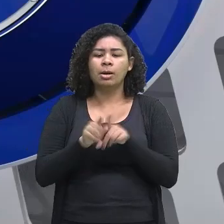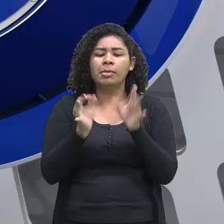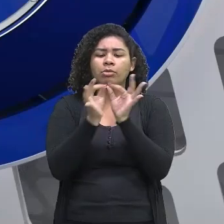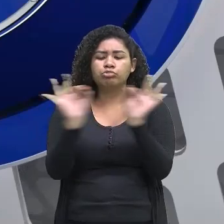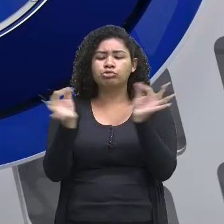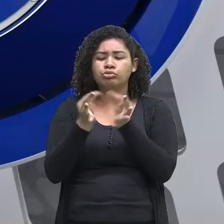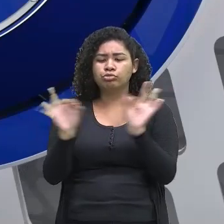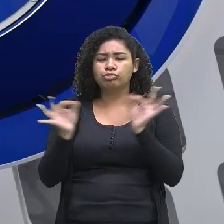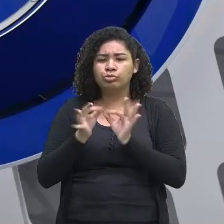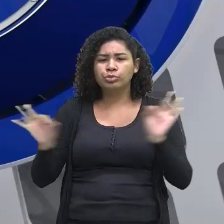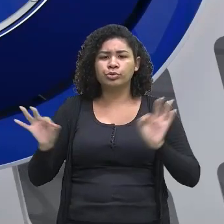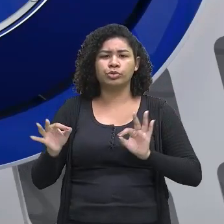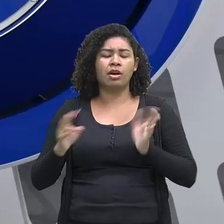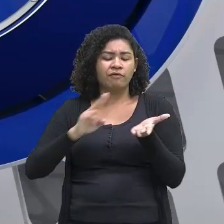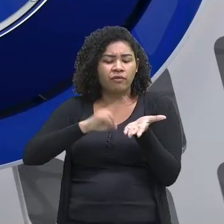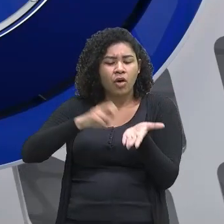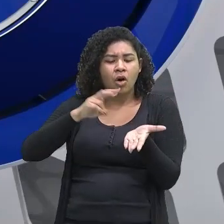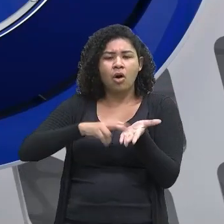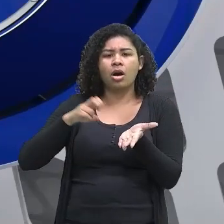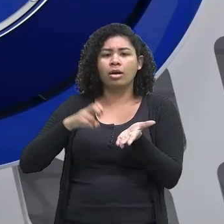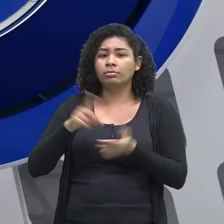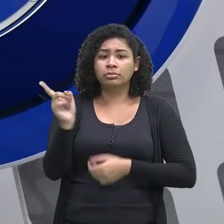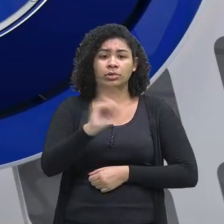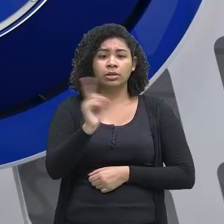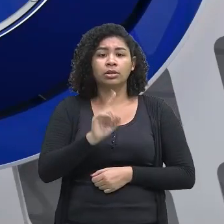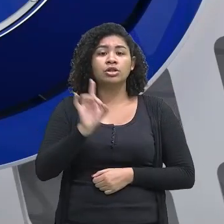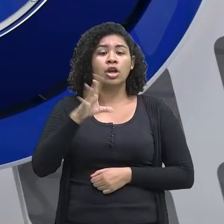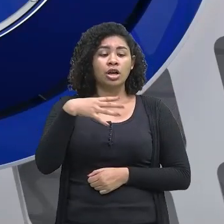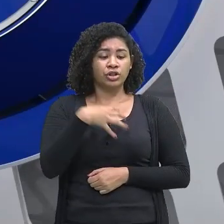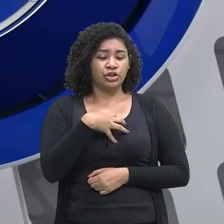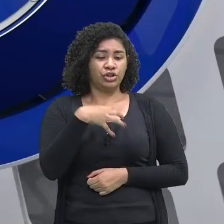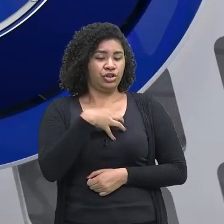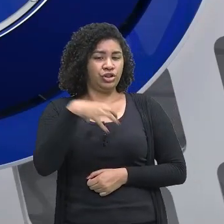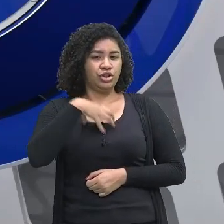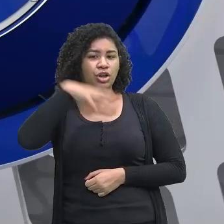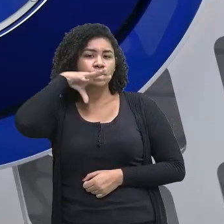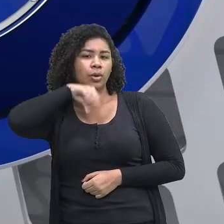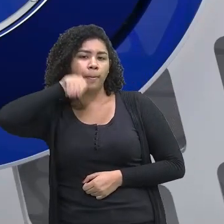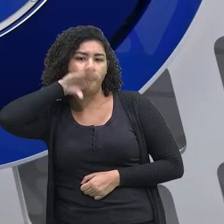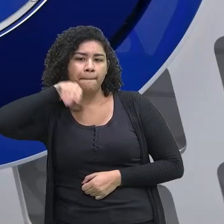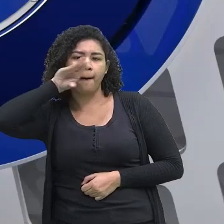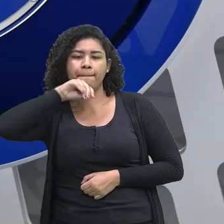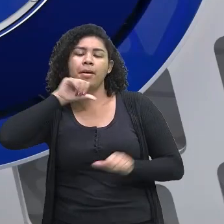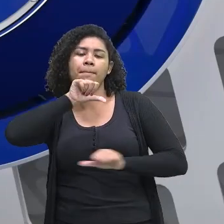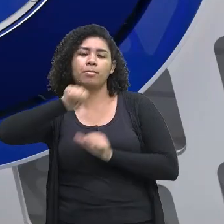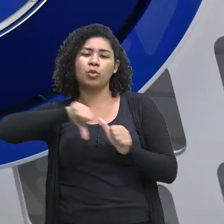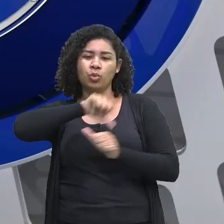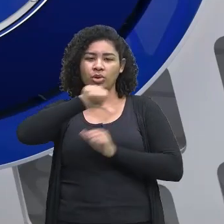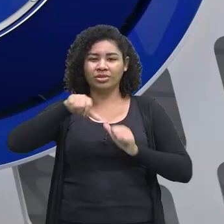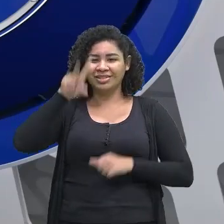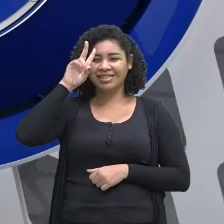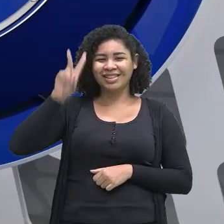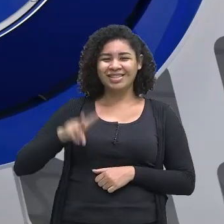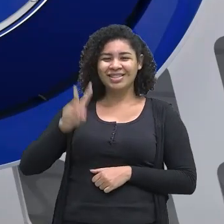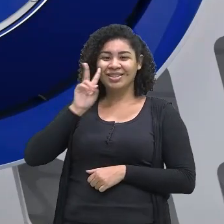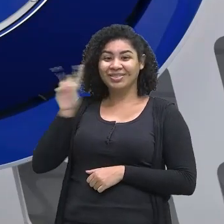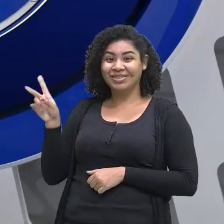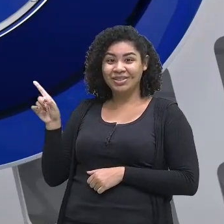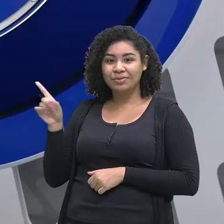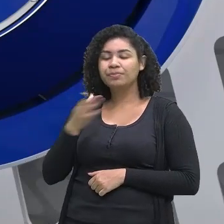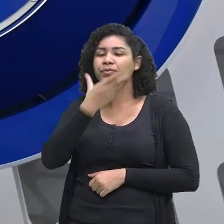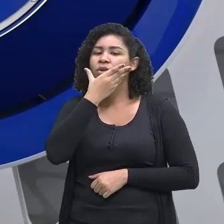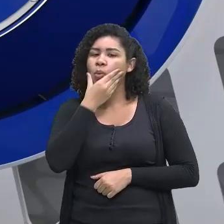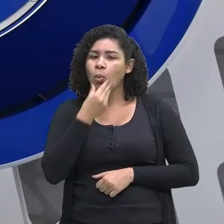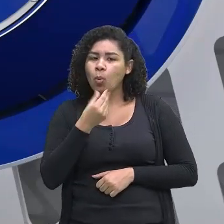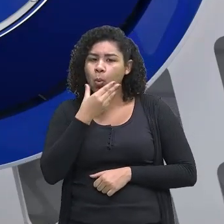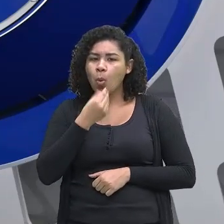o sentido, né? Ela apenas muda o jeito dela de falar. como na história que a gente viu, o rapaz